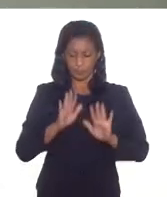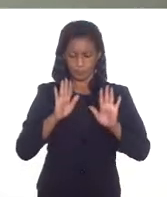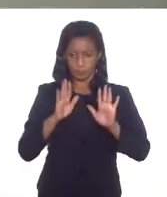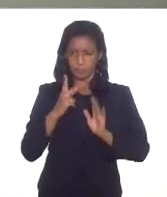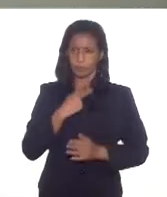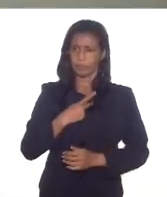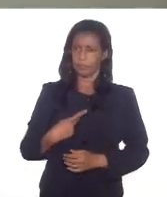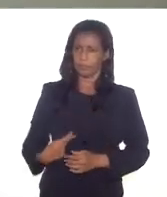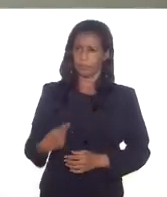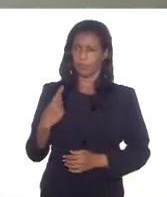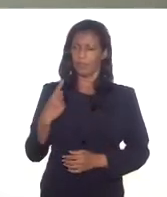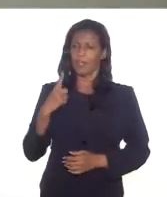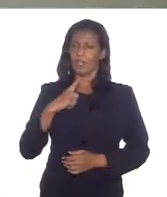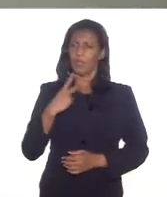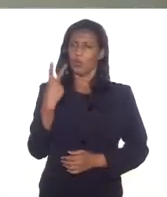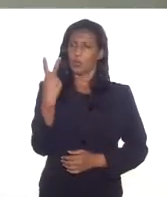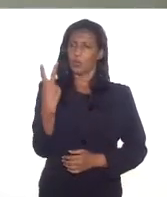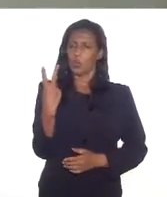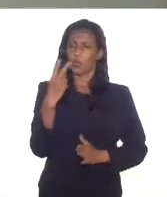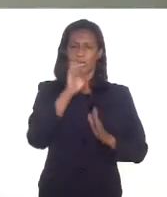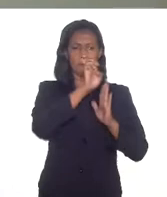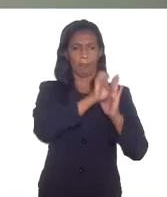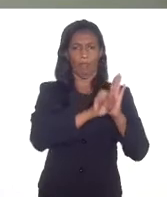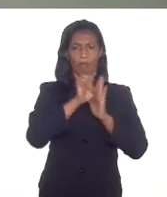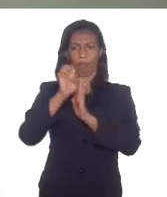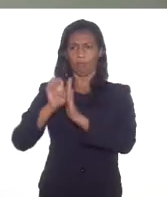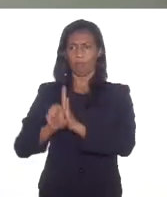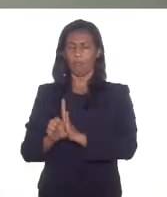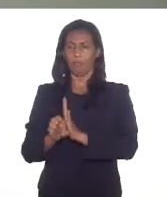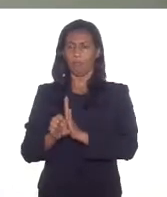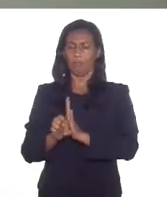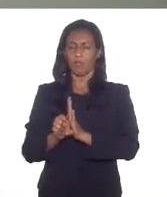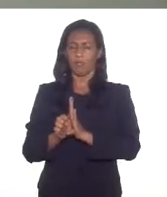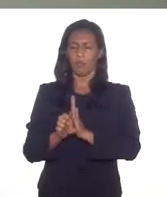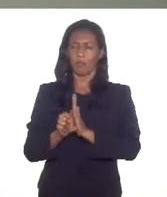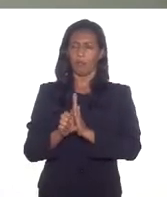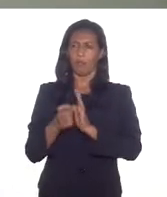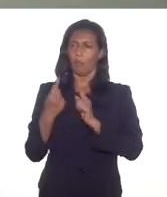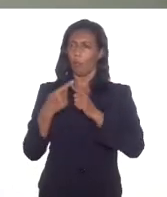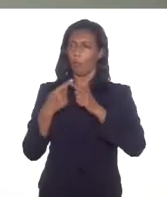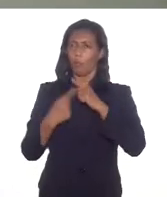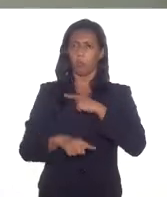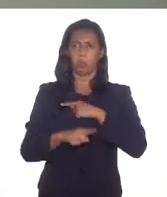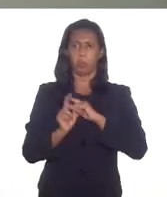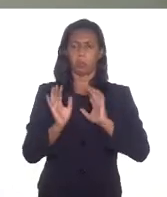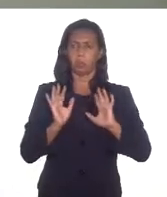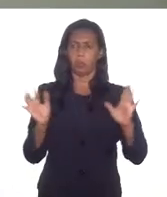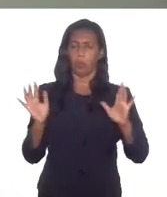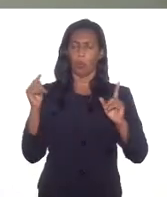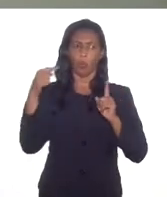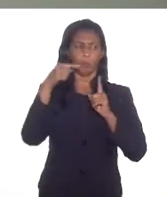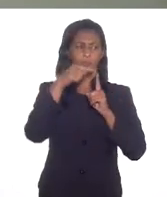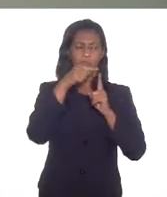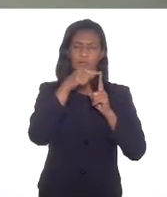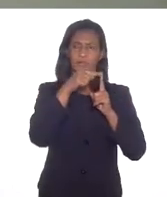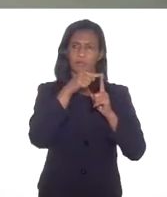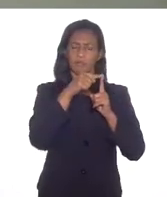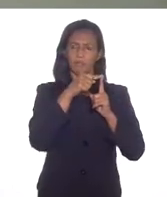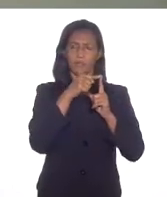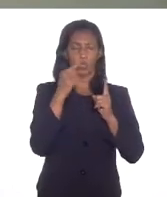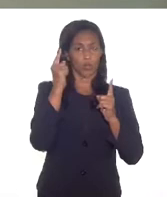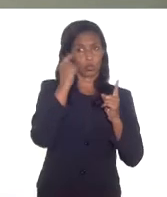Excelência produziu duas emendas em absoluto desacordo com o objeto. De